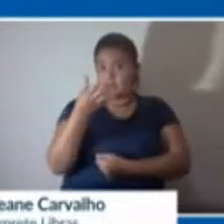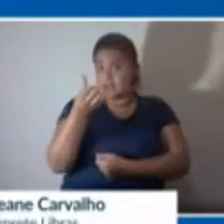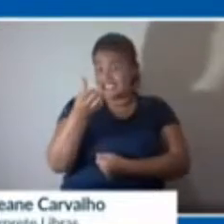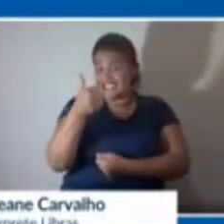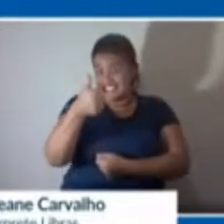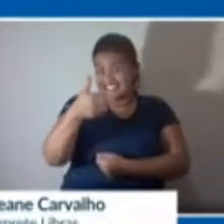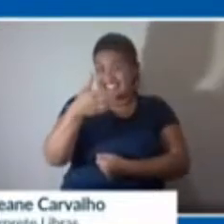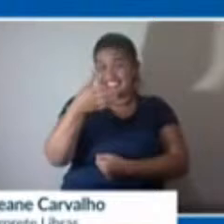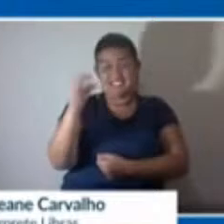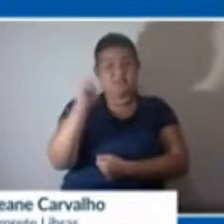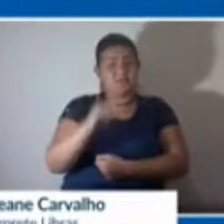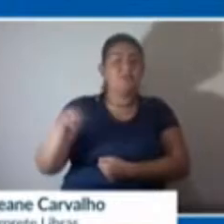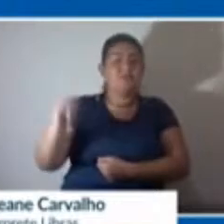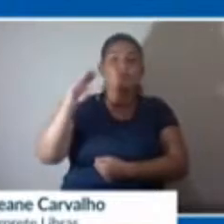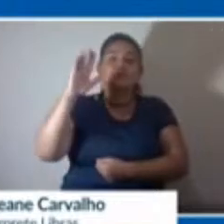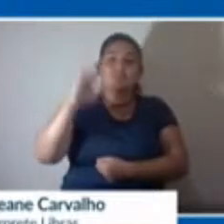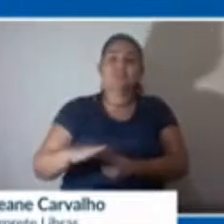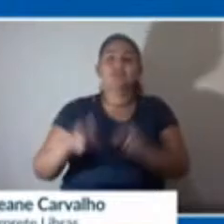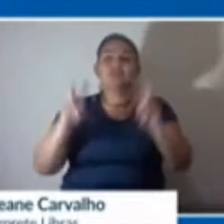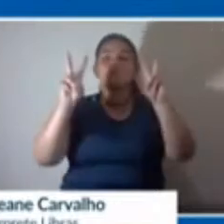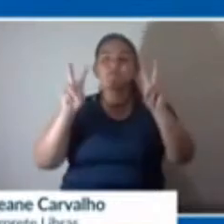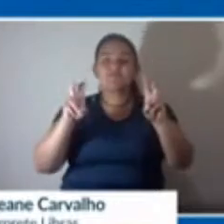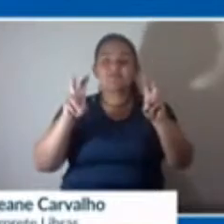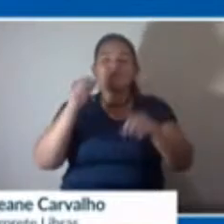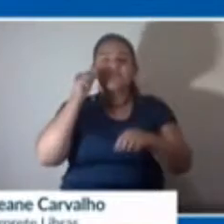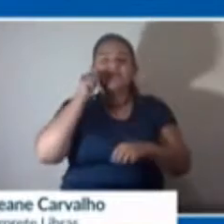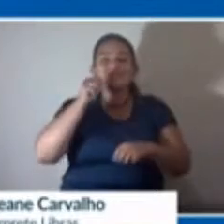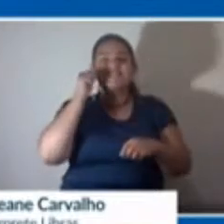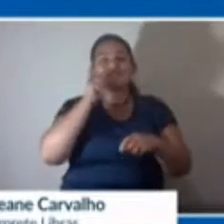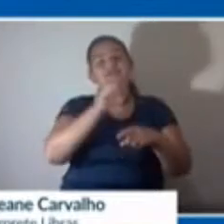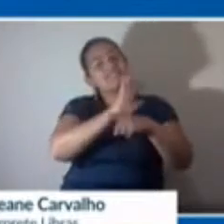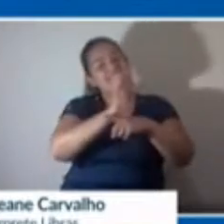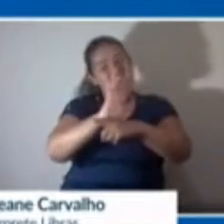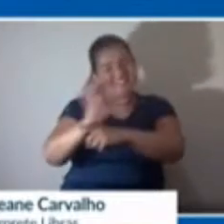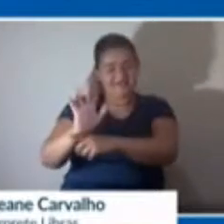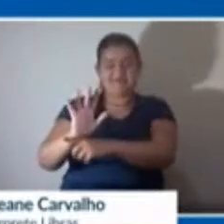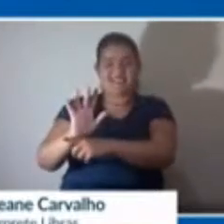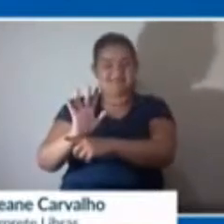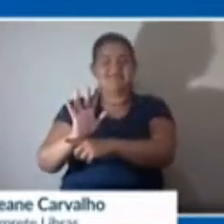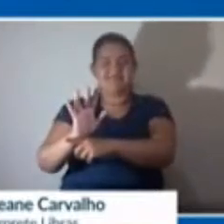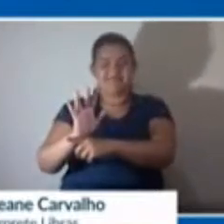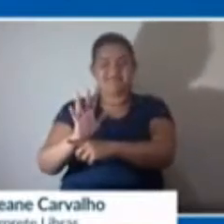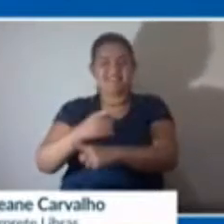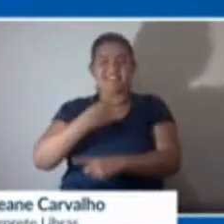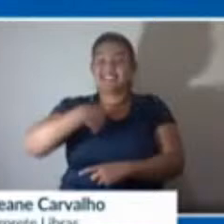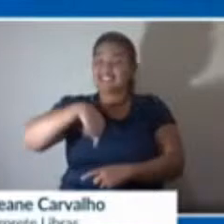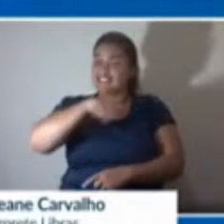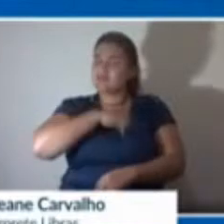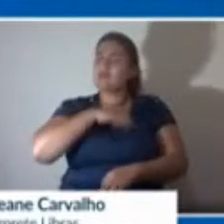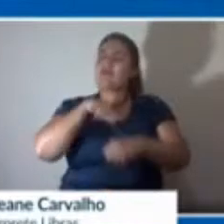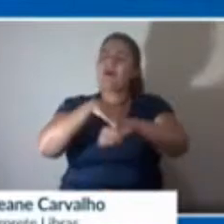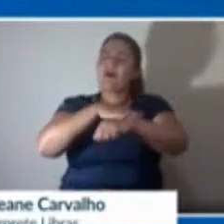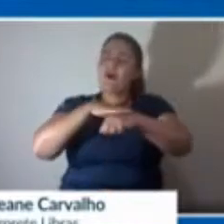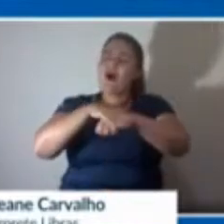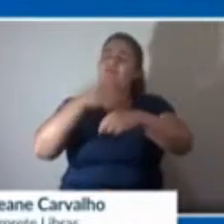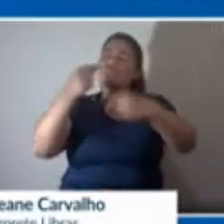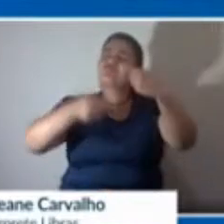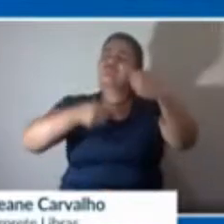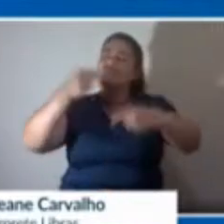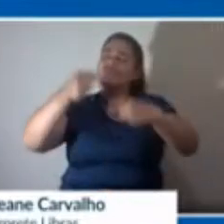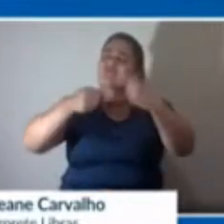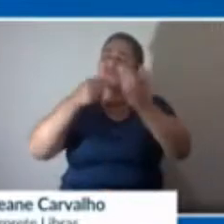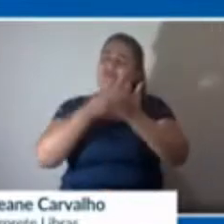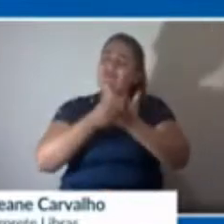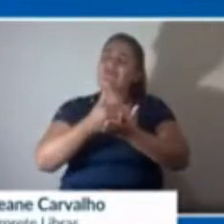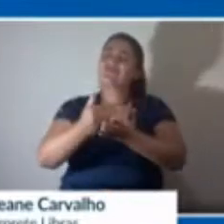4h16 da tarde. O tema hoje é Mulheres no Cinema. E nós estamos conversando desde o primeiro bloco com